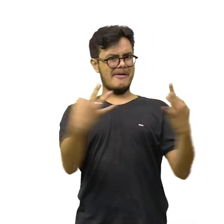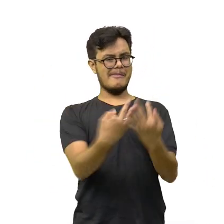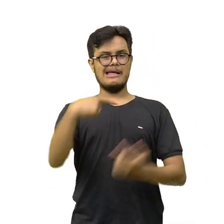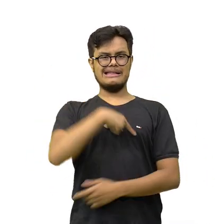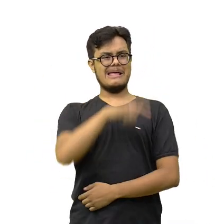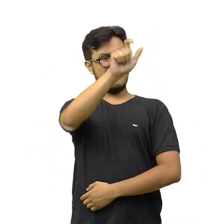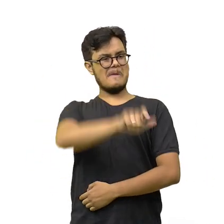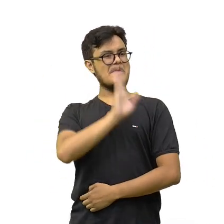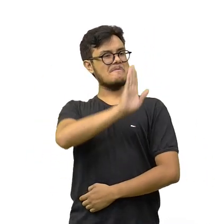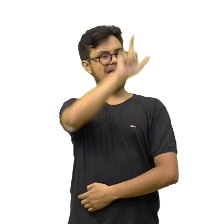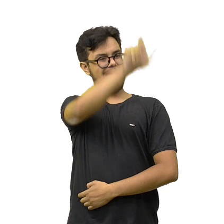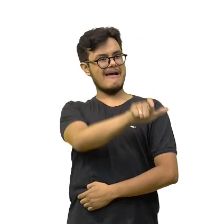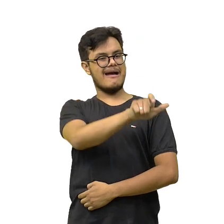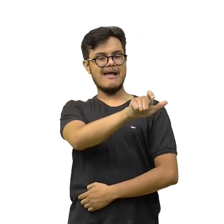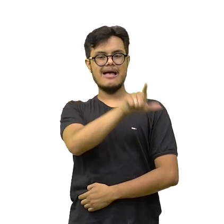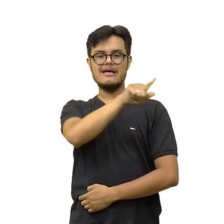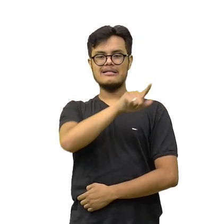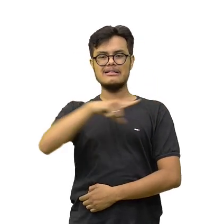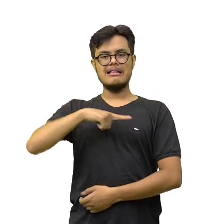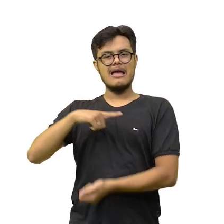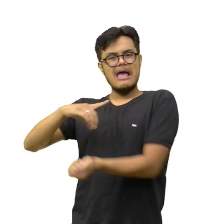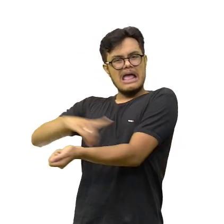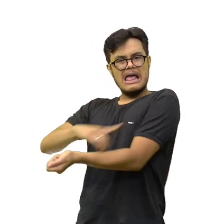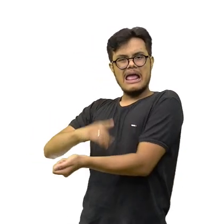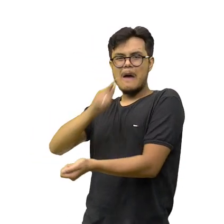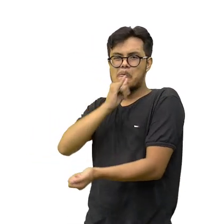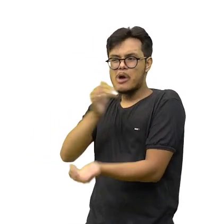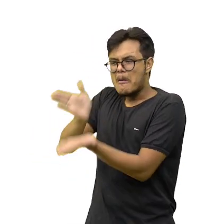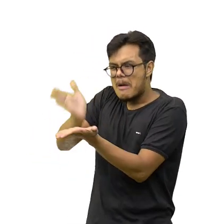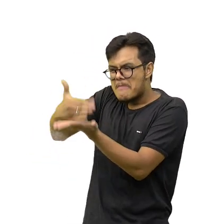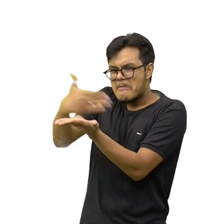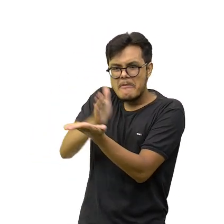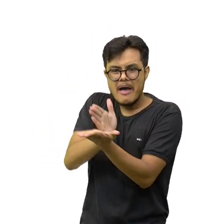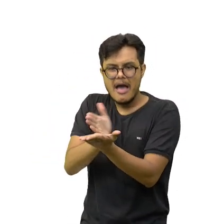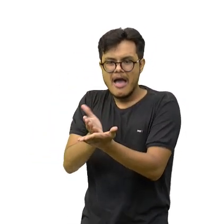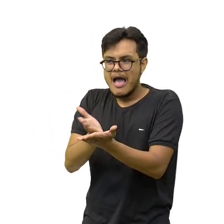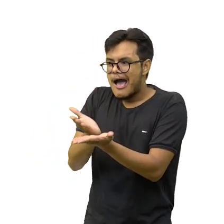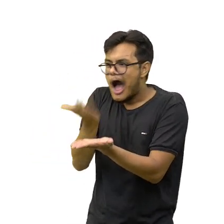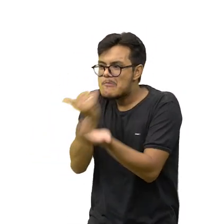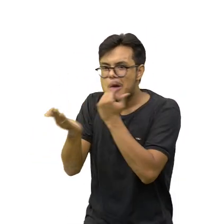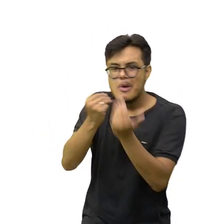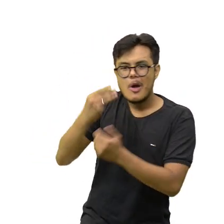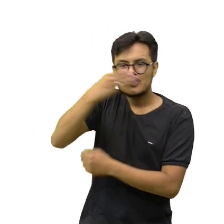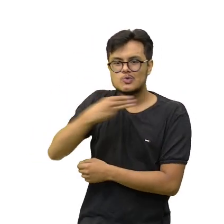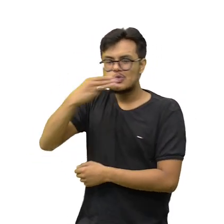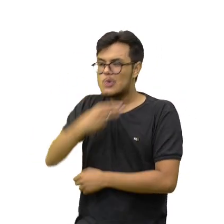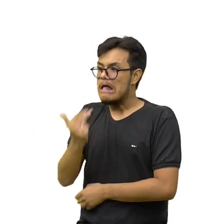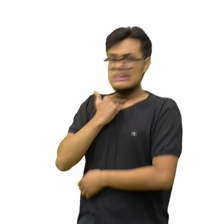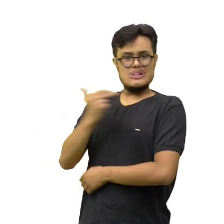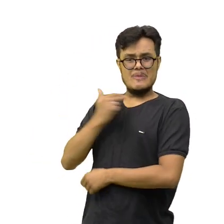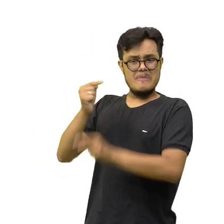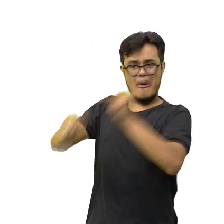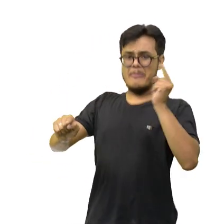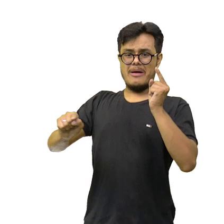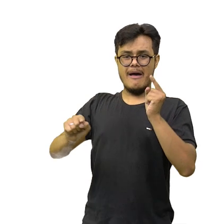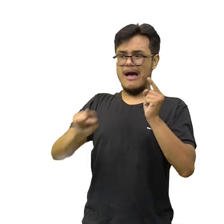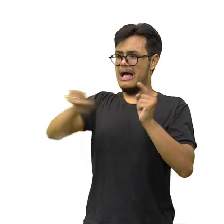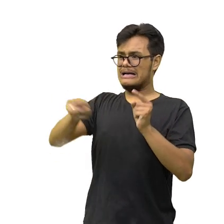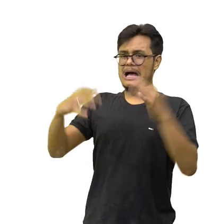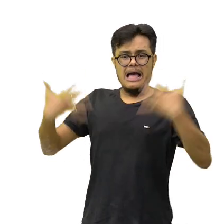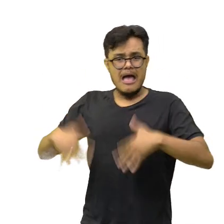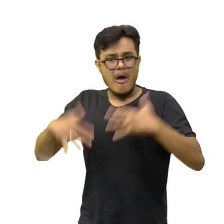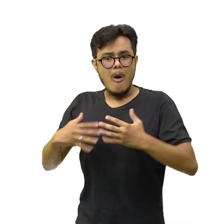pessoa, aquele parente que sai pegando ali um bolo de chocolate, sai correndo, e todo mundo, meu Deus, ele não pode comer doce, ai, ai,